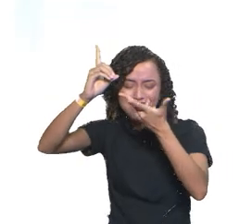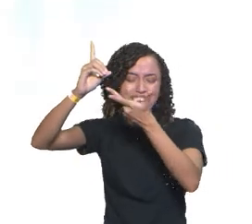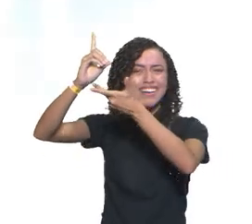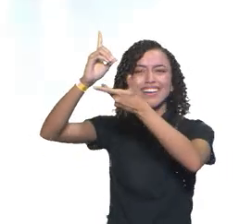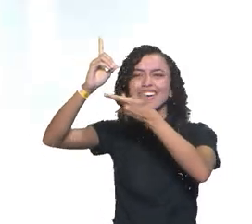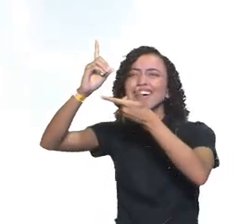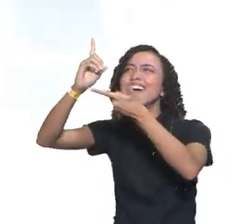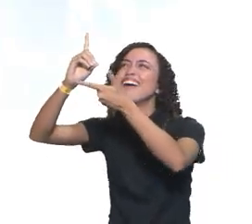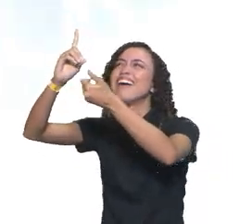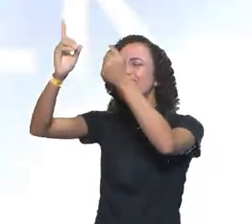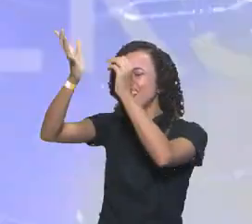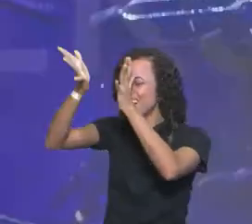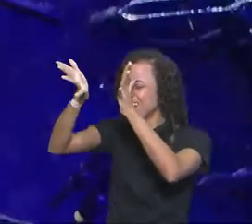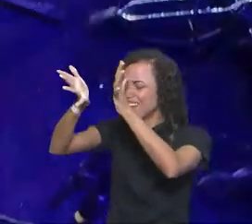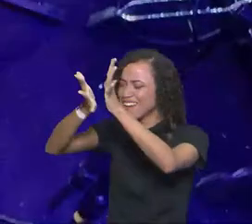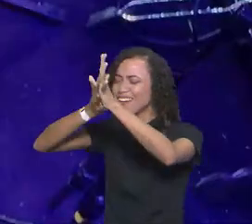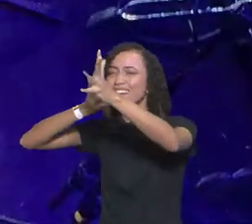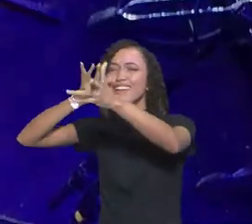aleluia